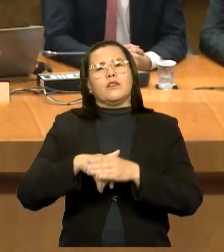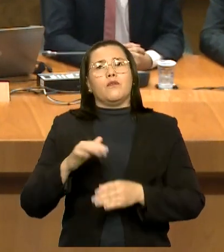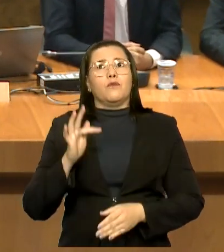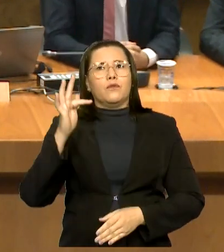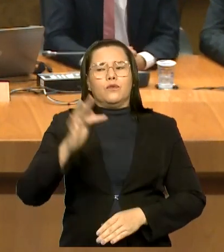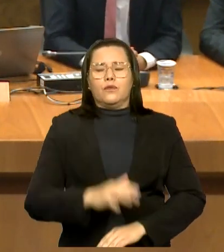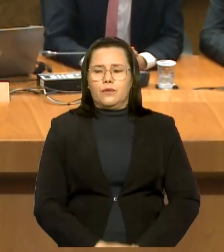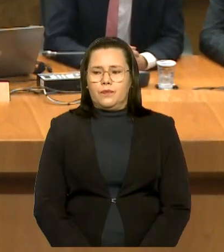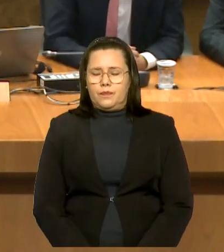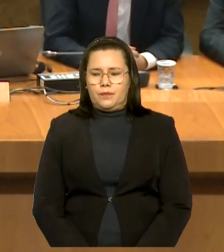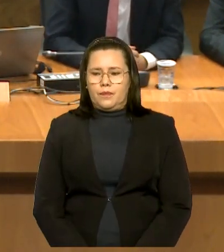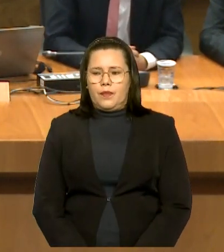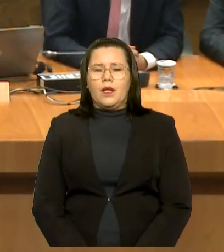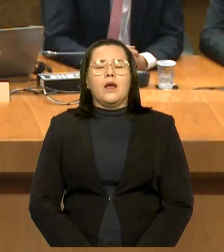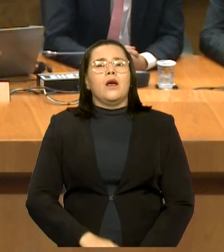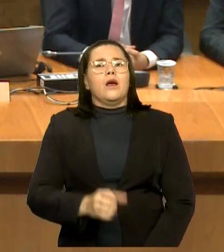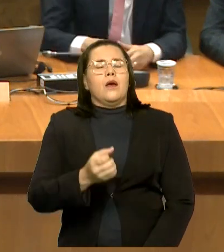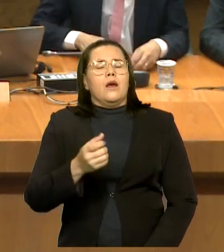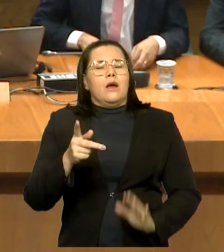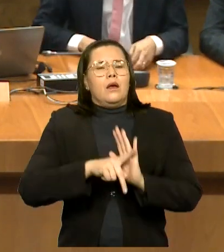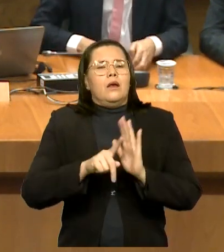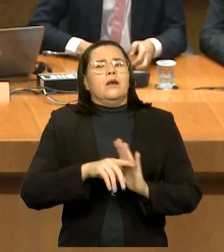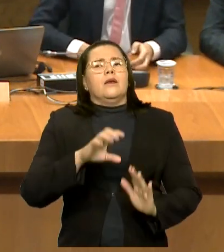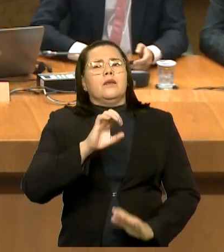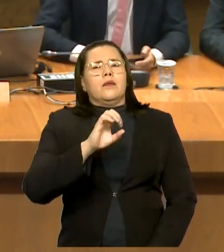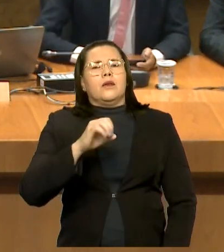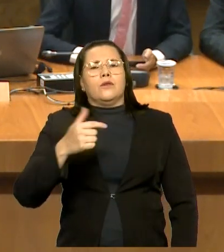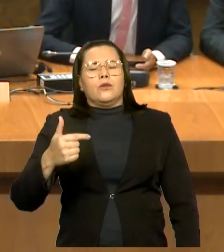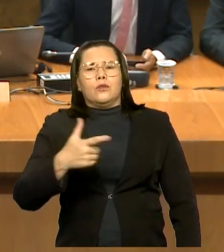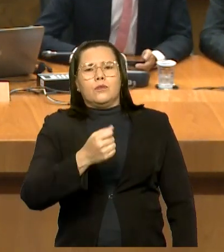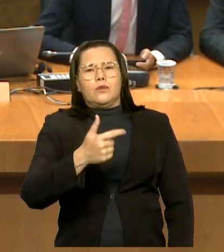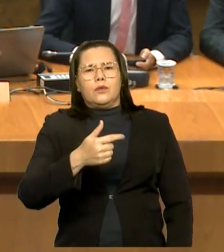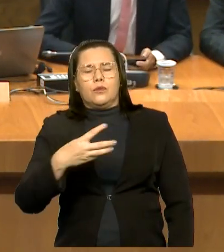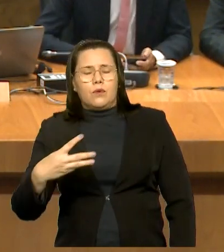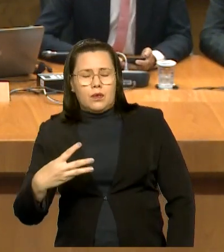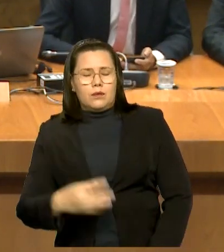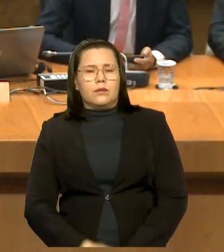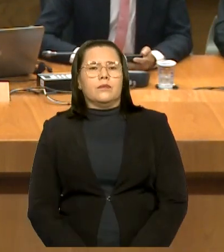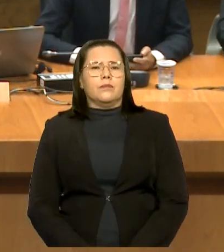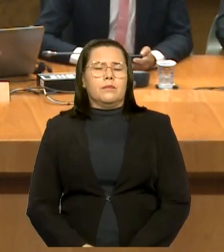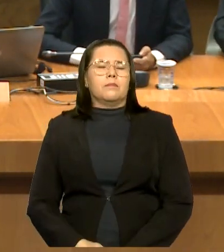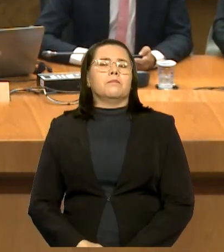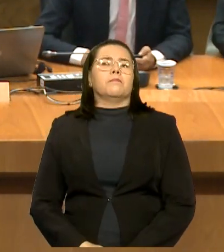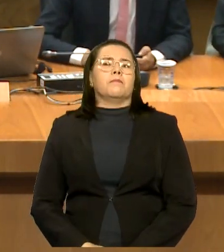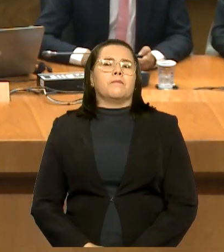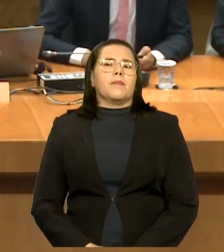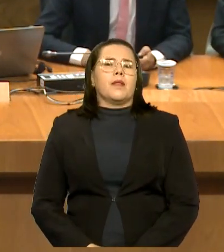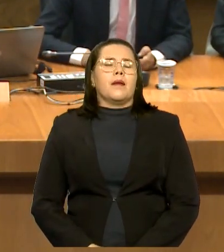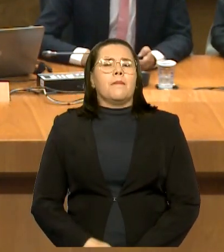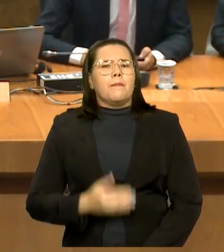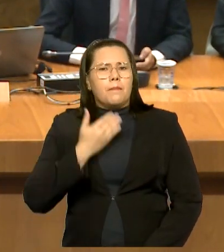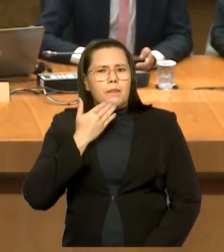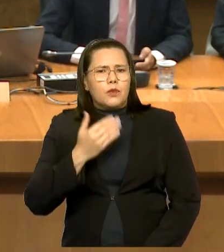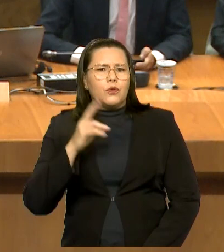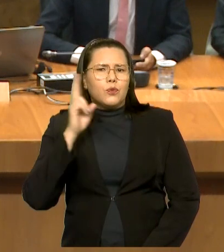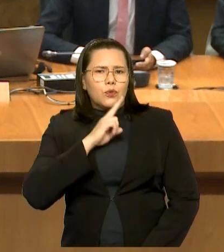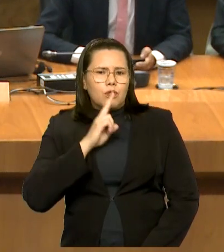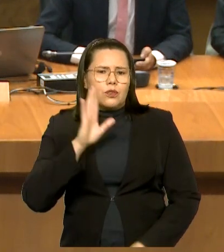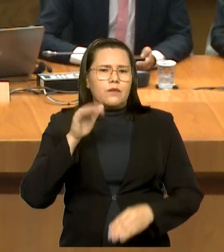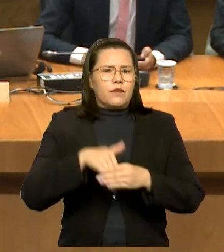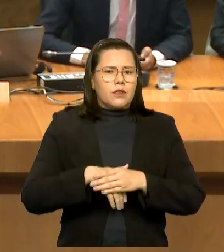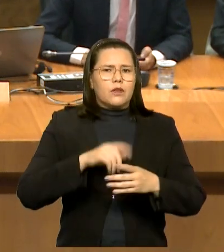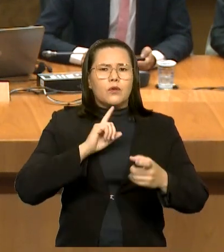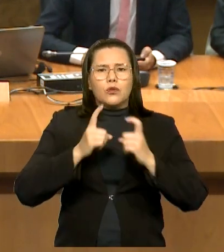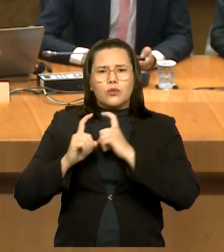002/2024, de autoria do deputado Carlos Lula, solicitando seja submetido ao regime de tramitação de urgência para discussão e votação em